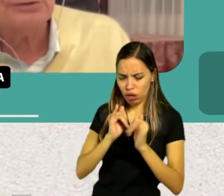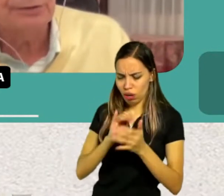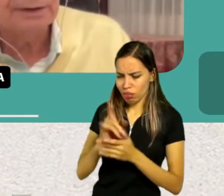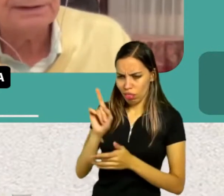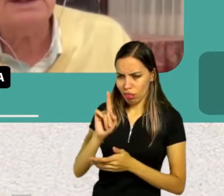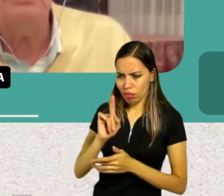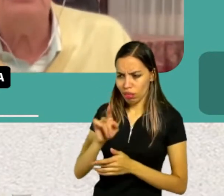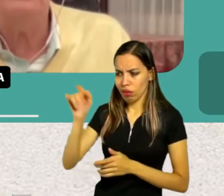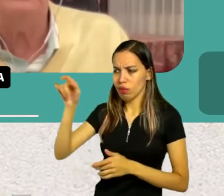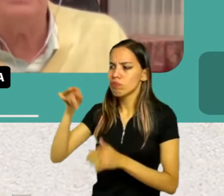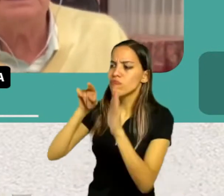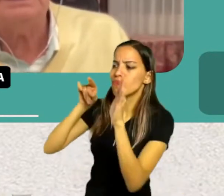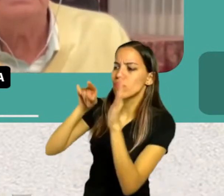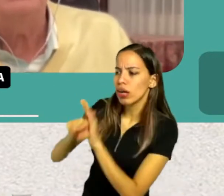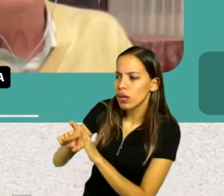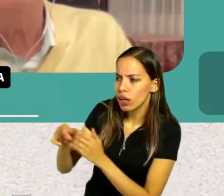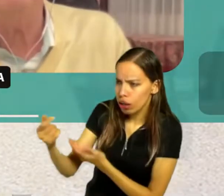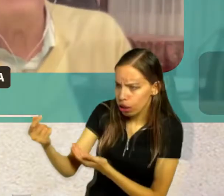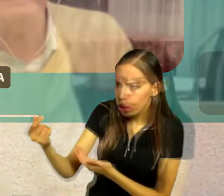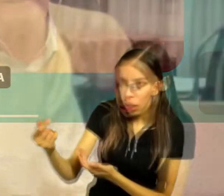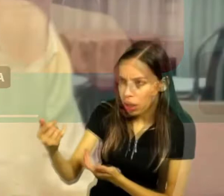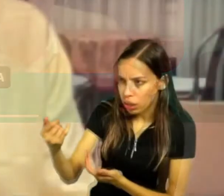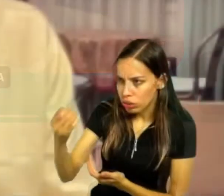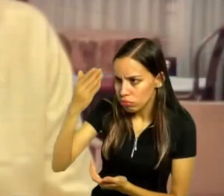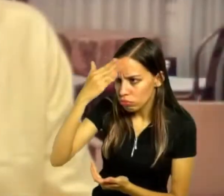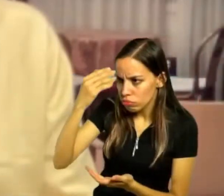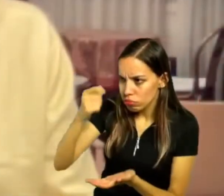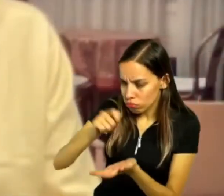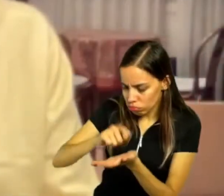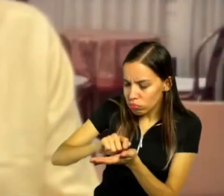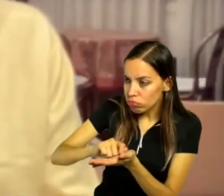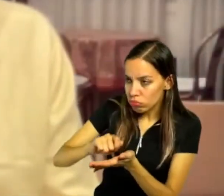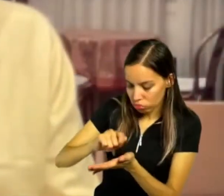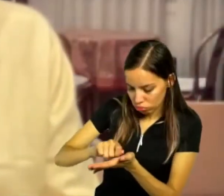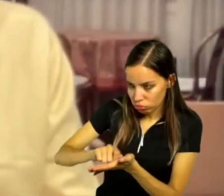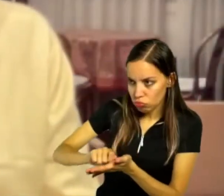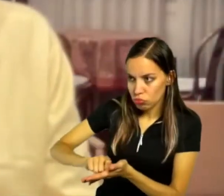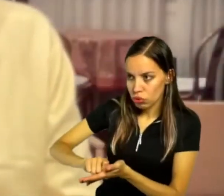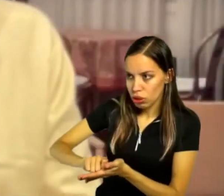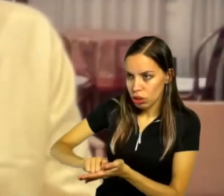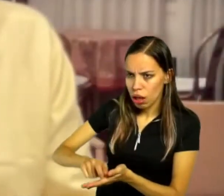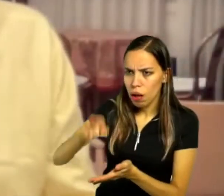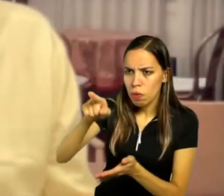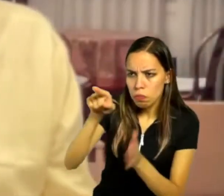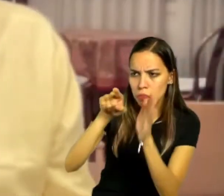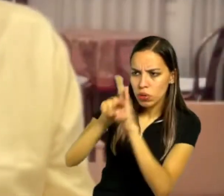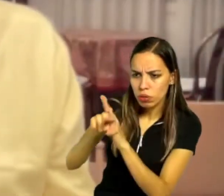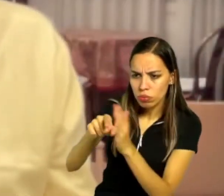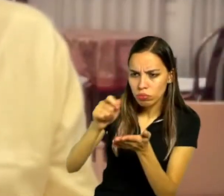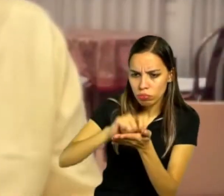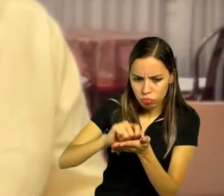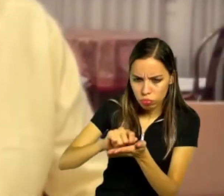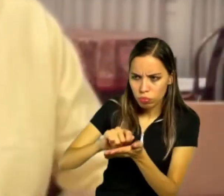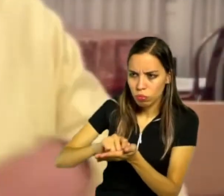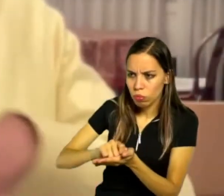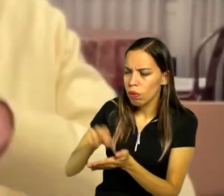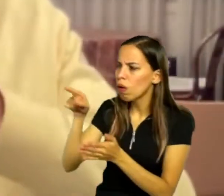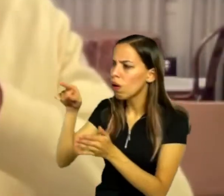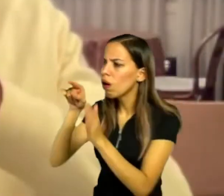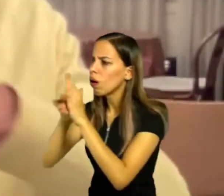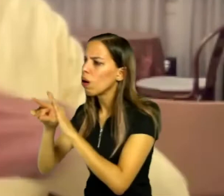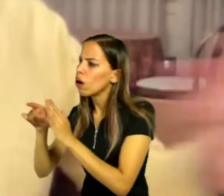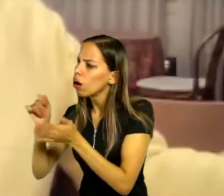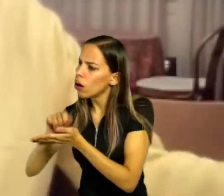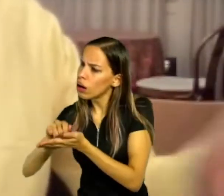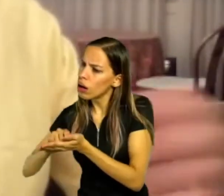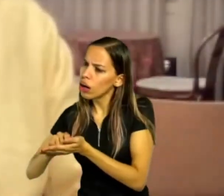colocar histórias que eu ouvi várias vezes, a mesma história, de vários presos, às vezes